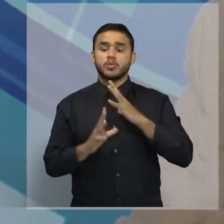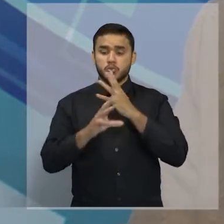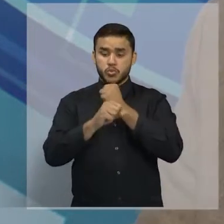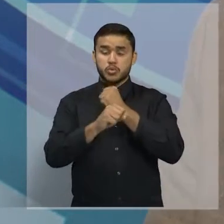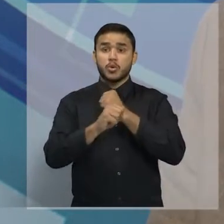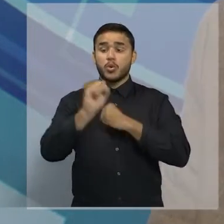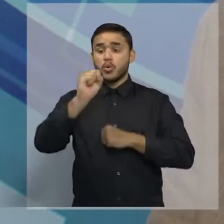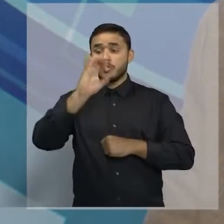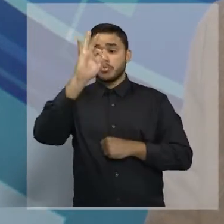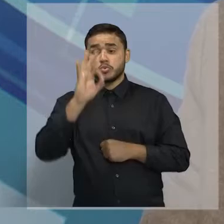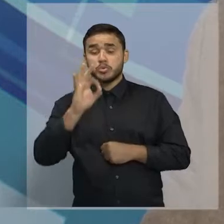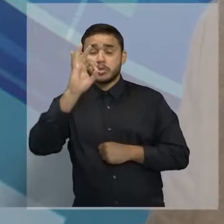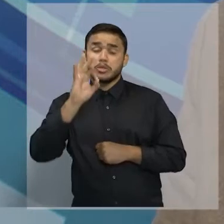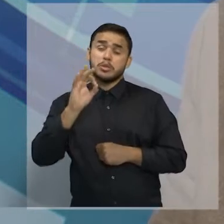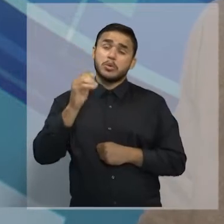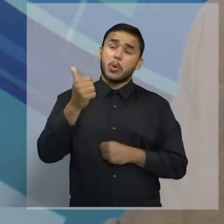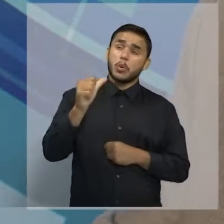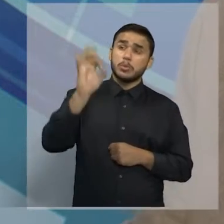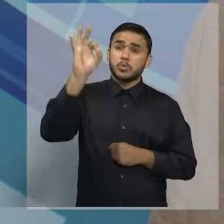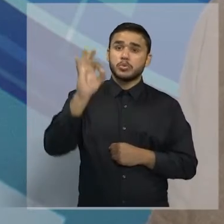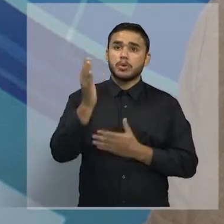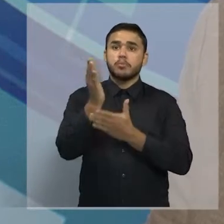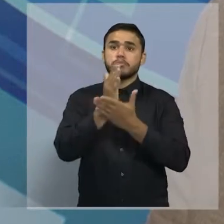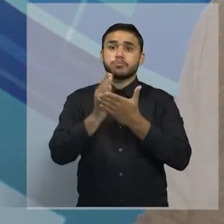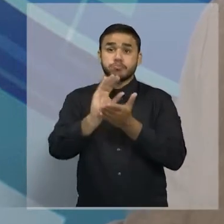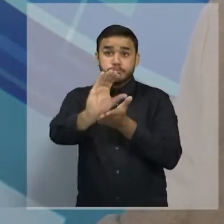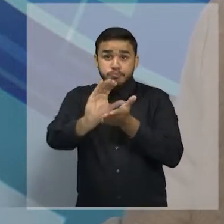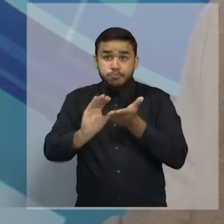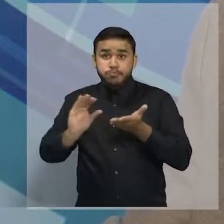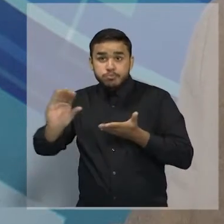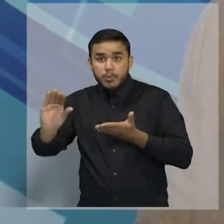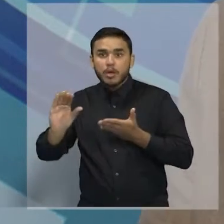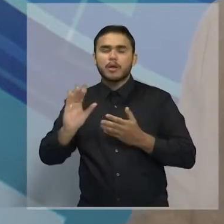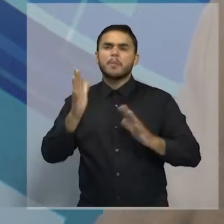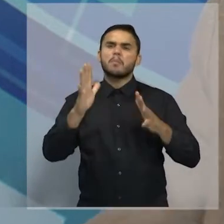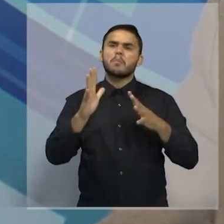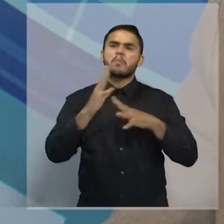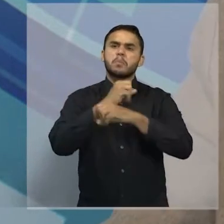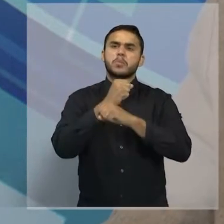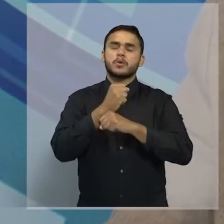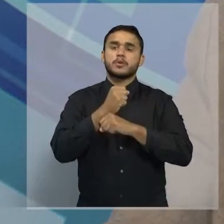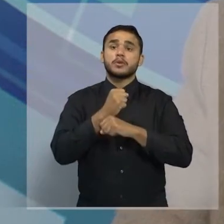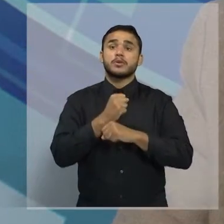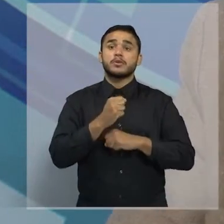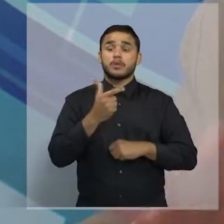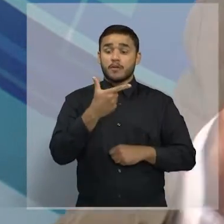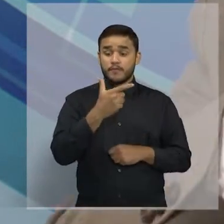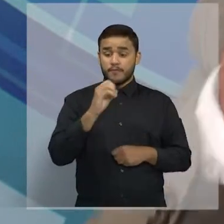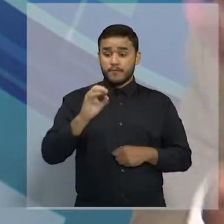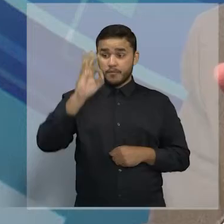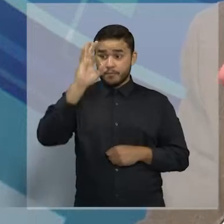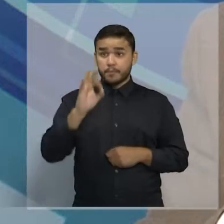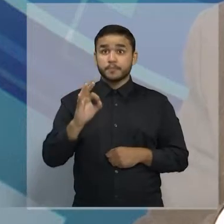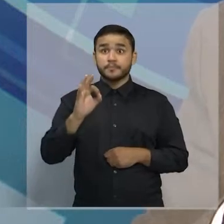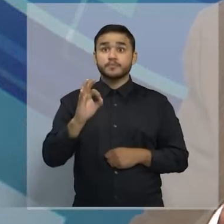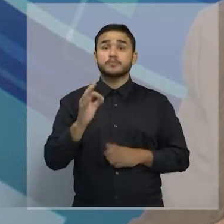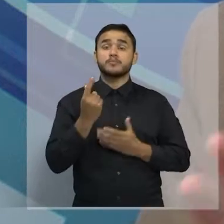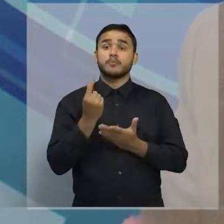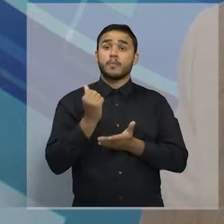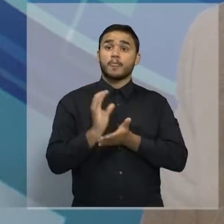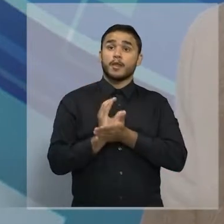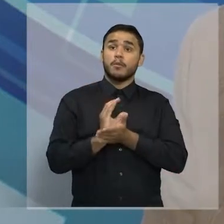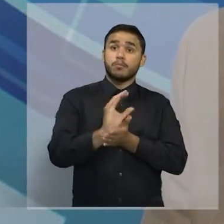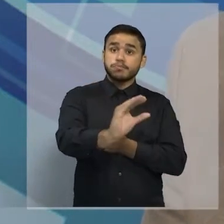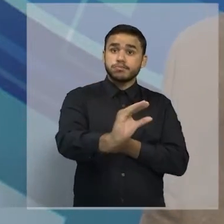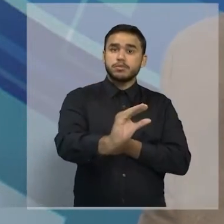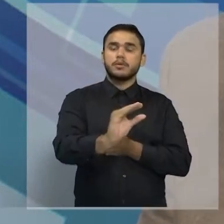do cara, e a contribuição patronal é 20% do salário total.